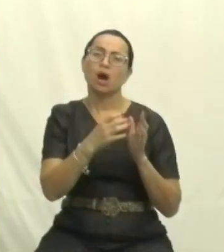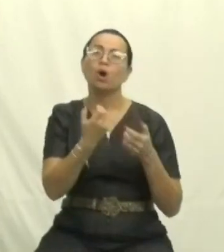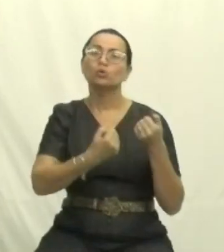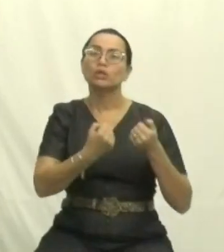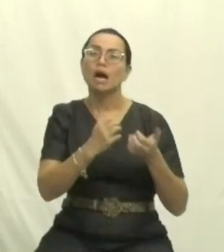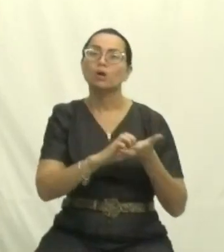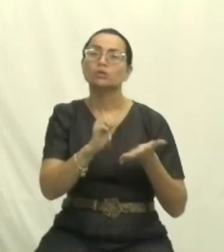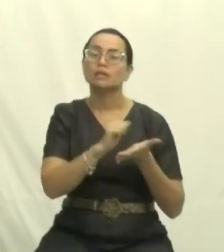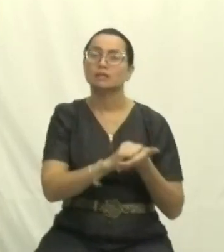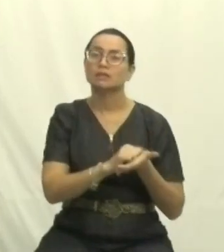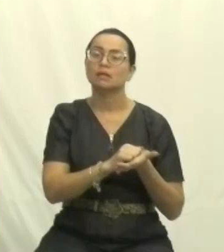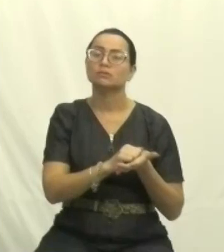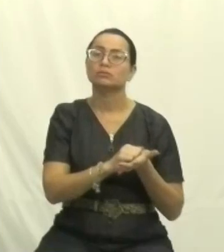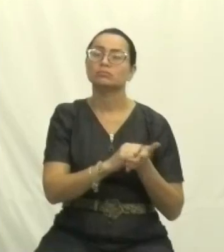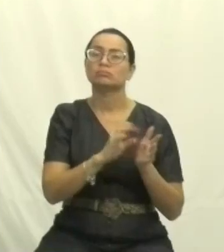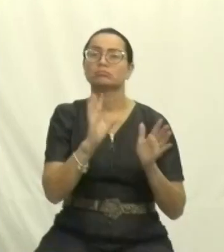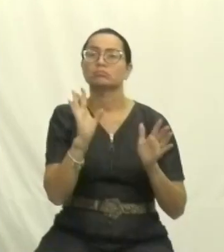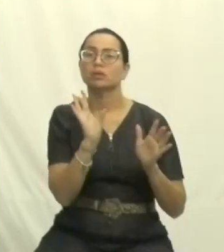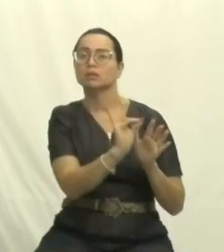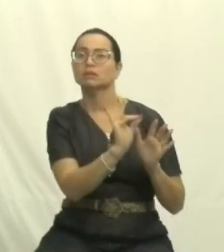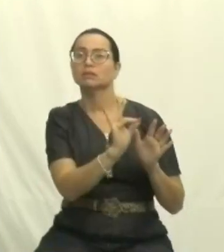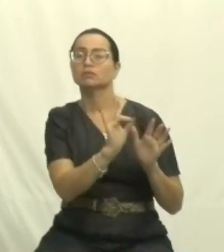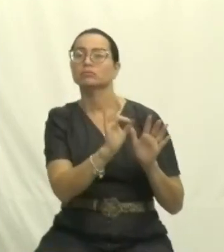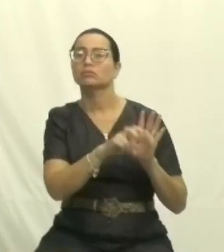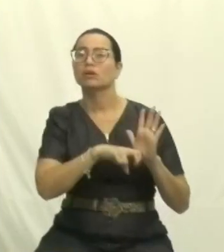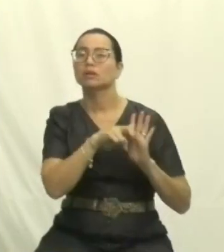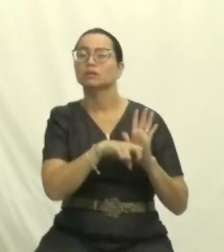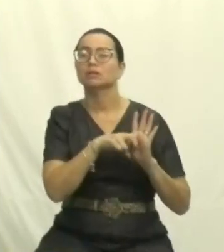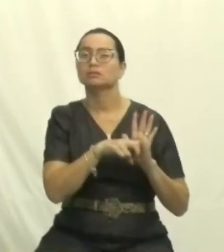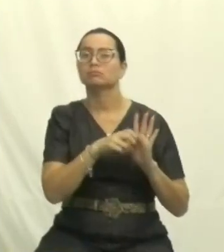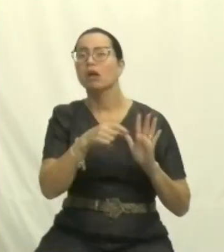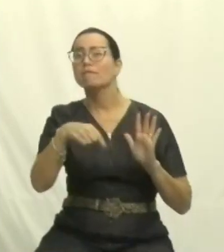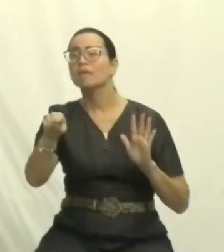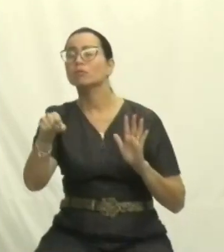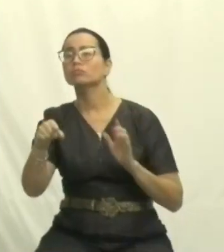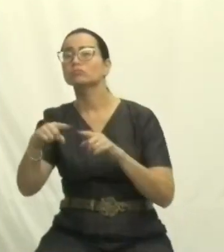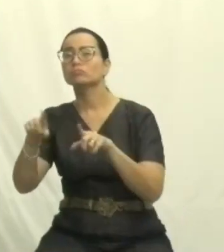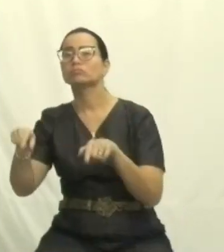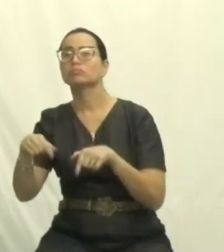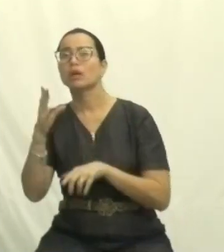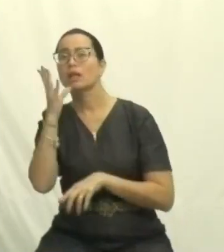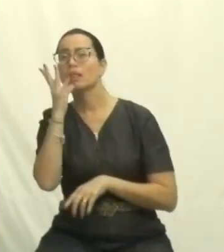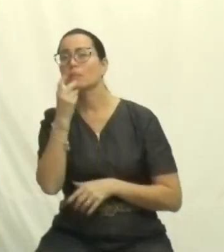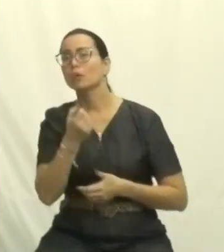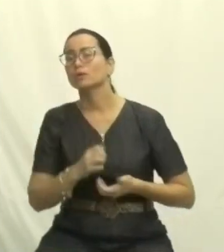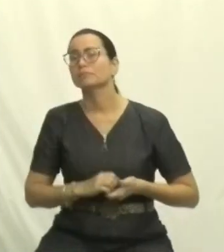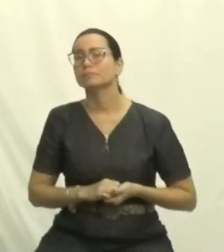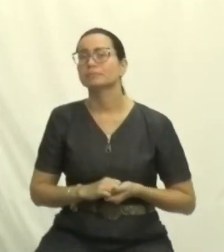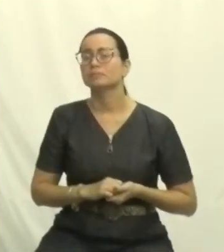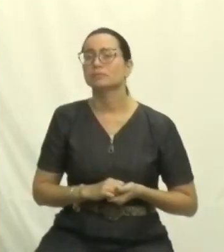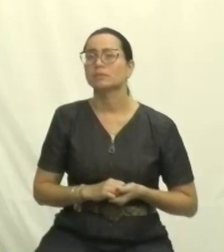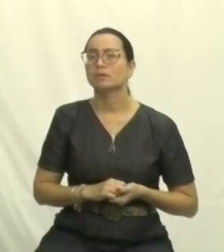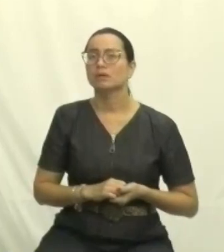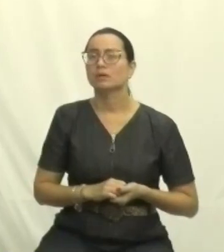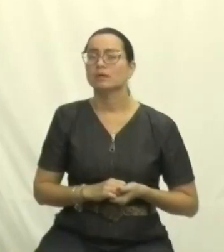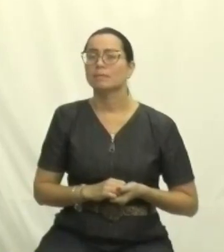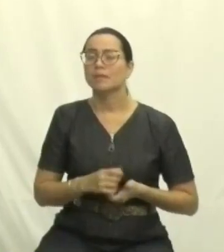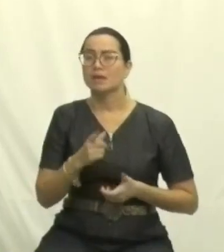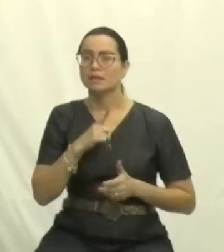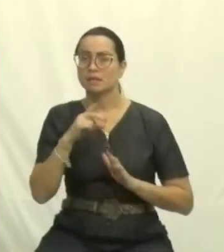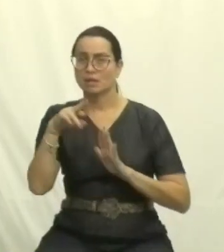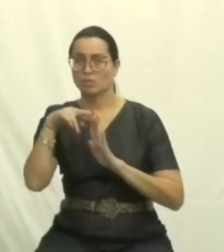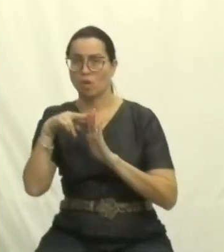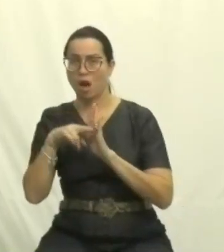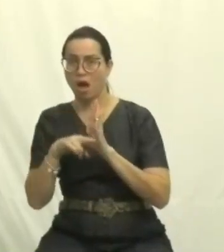ali e vão fazer um procedimento numa clínica e demoram, né? E existe um regramento nessa